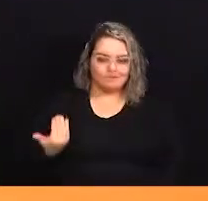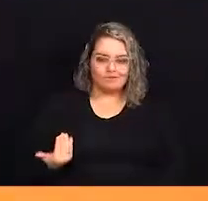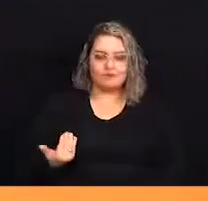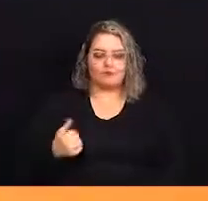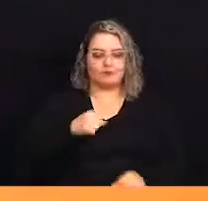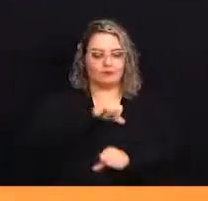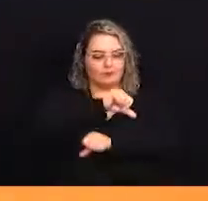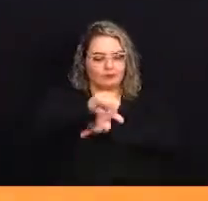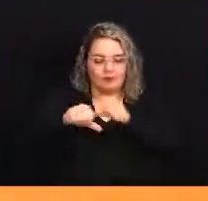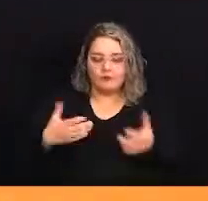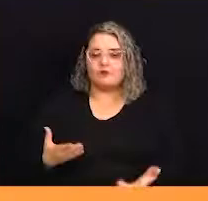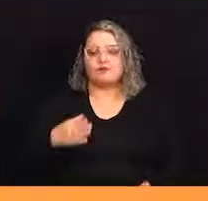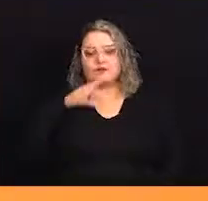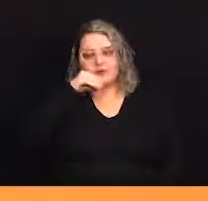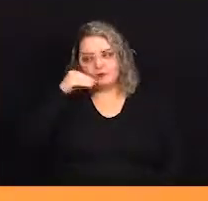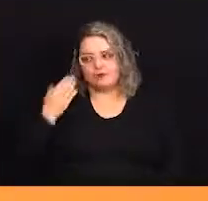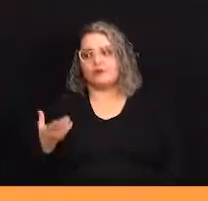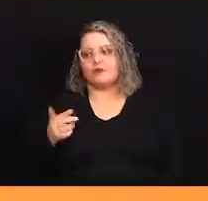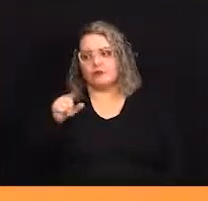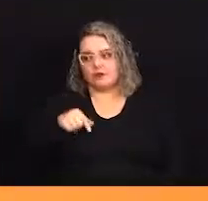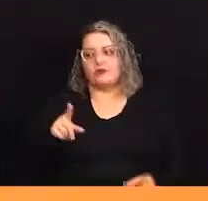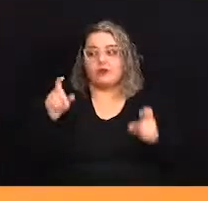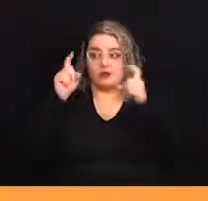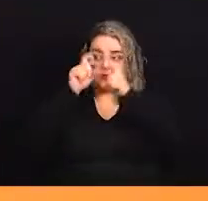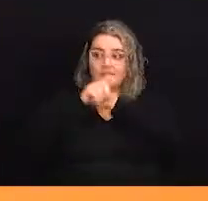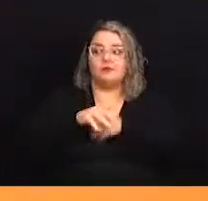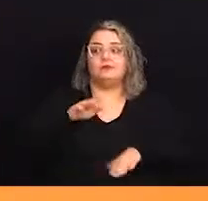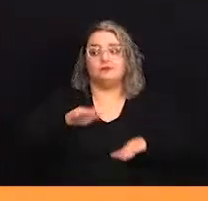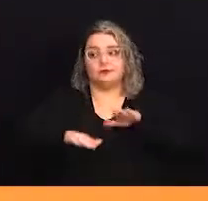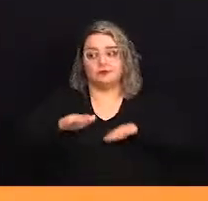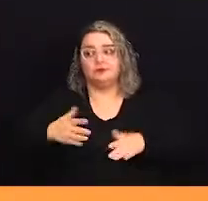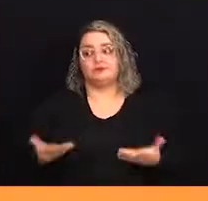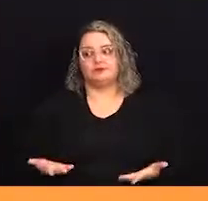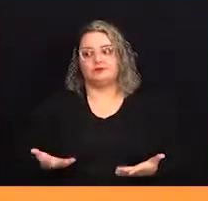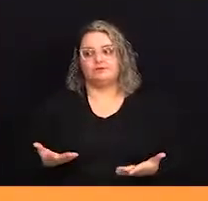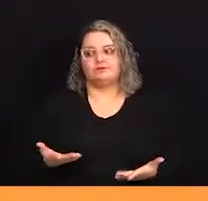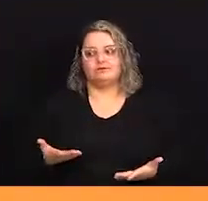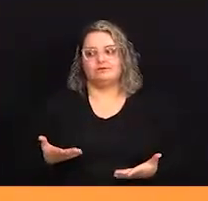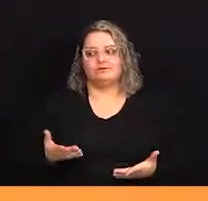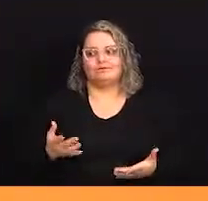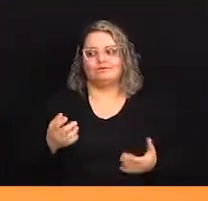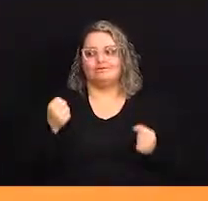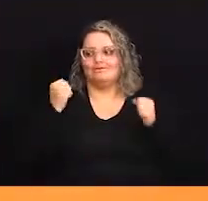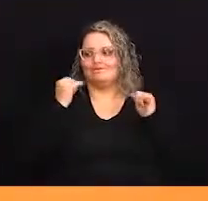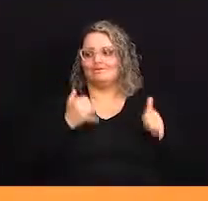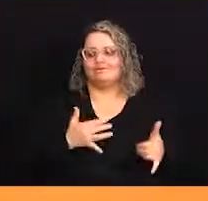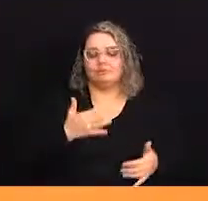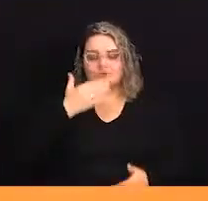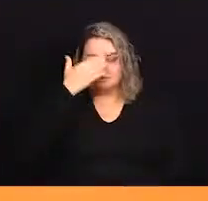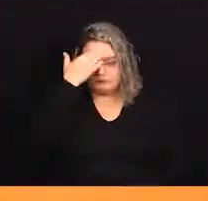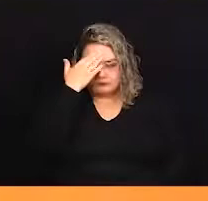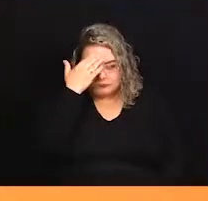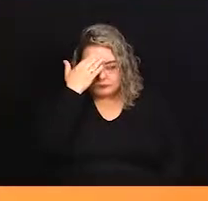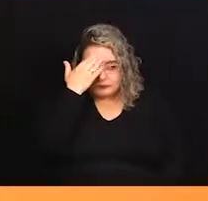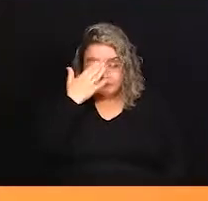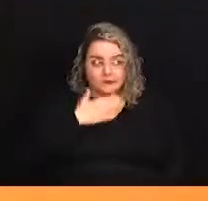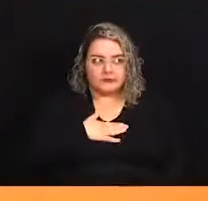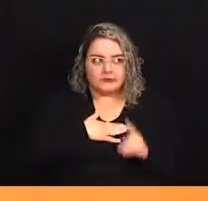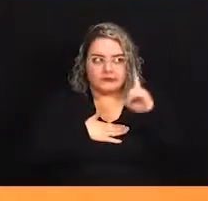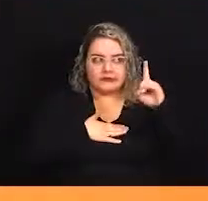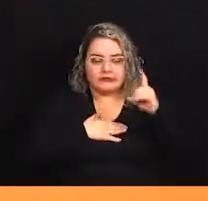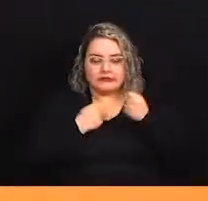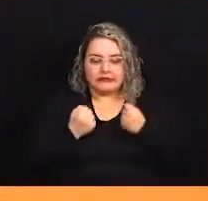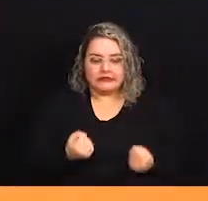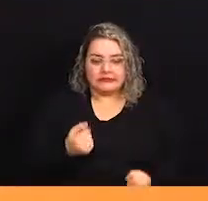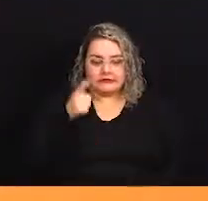é a transformação, a adolescência. Então, o desafio foi, muitas vezes, eu desistia, assim, eu falava, meu Deus, acho que tá pesado demais,